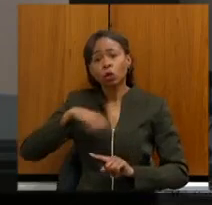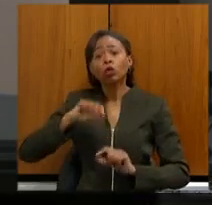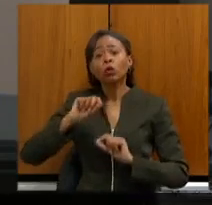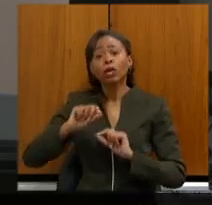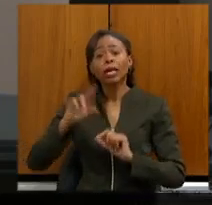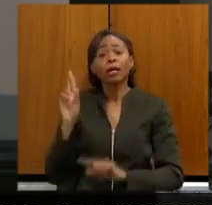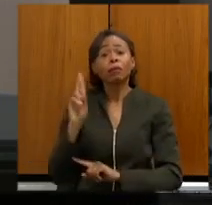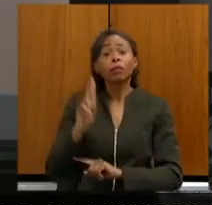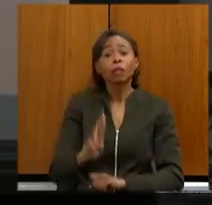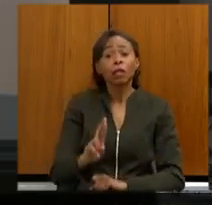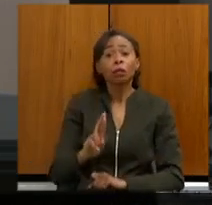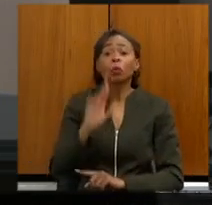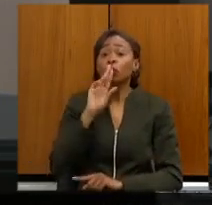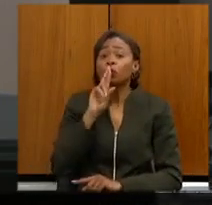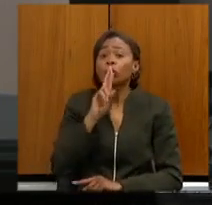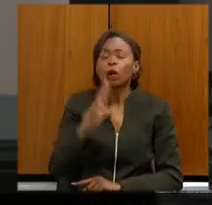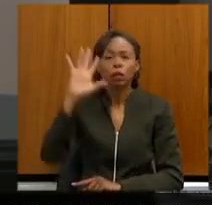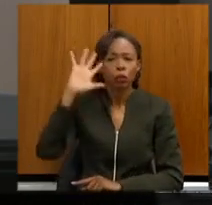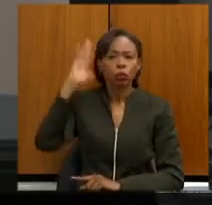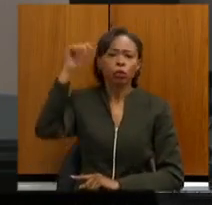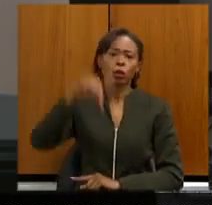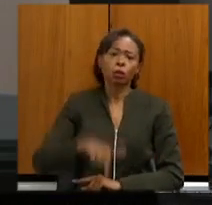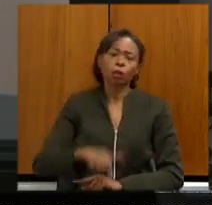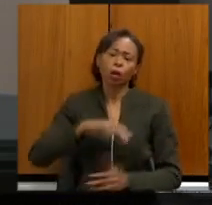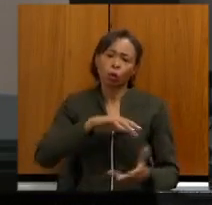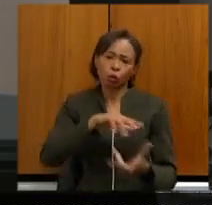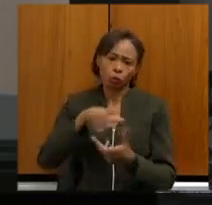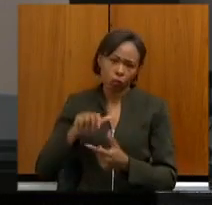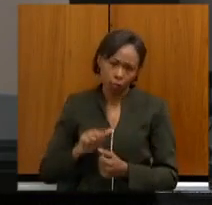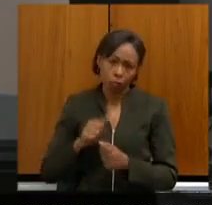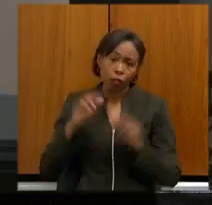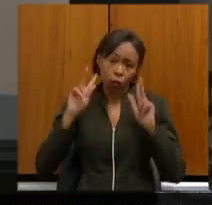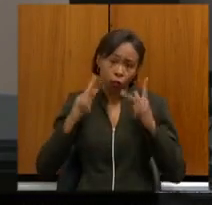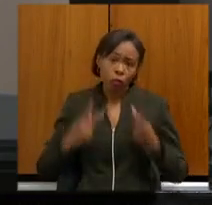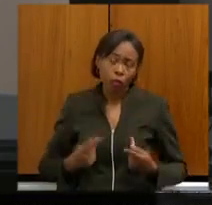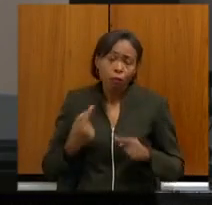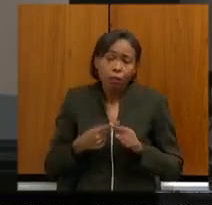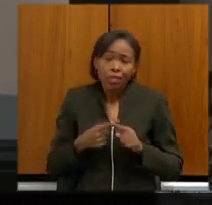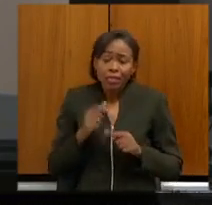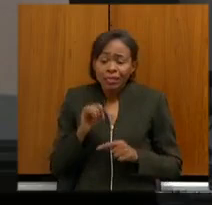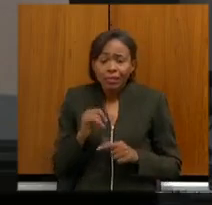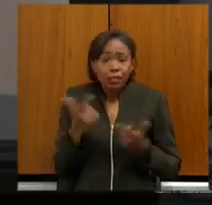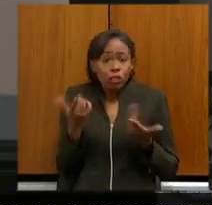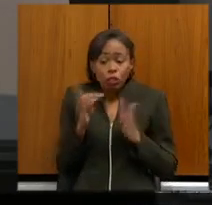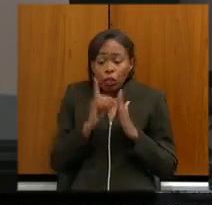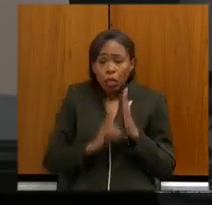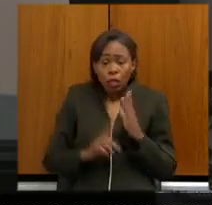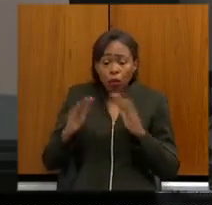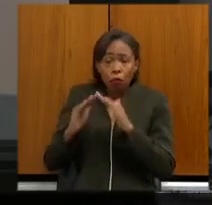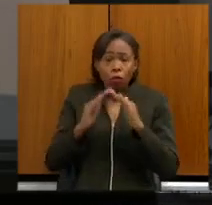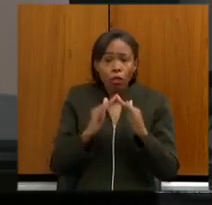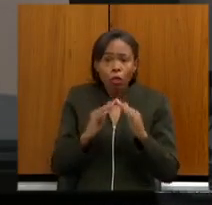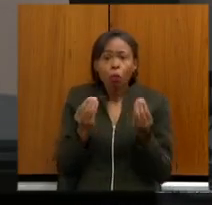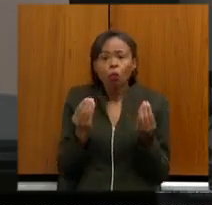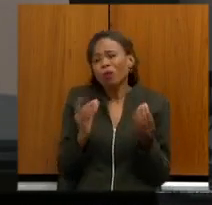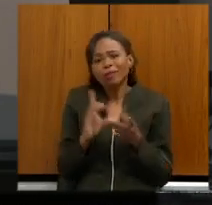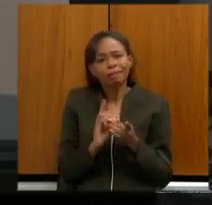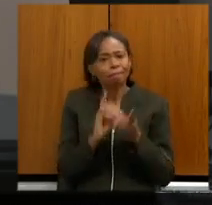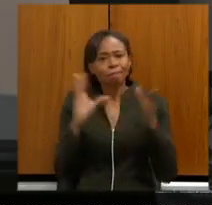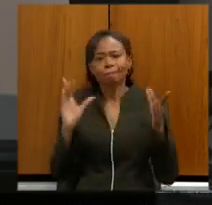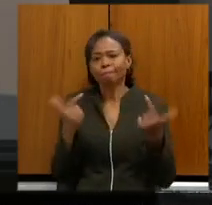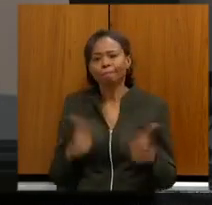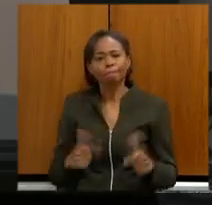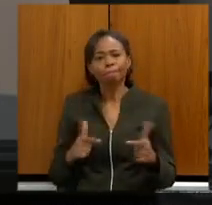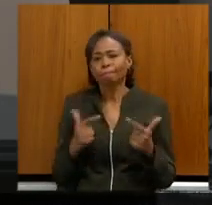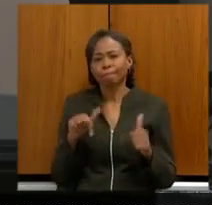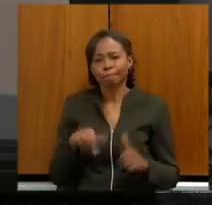uma cor uma saída para a humanidade porque tem redemocratização ao direito à moradia não vai existir estado democrático nesse país